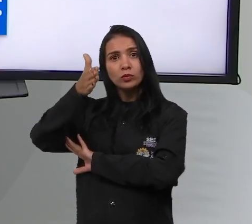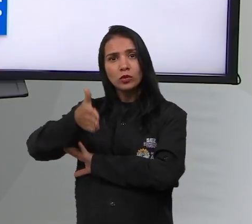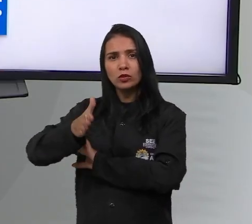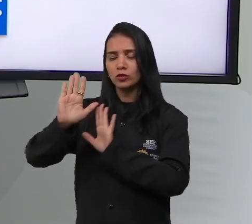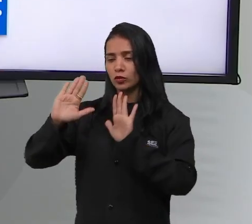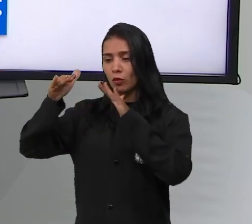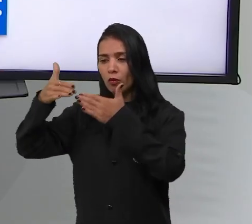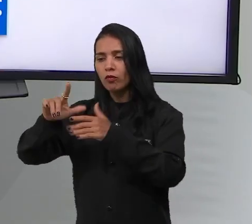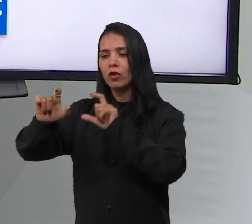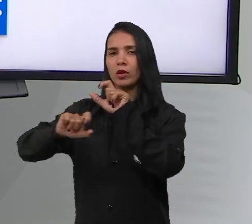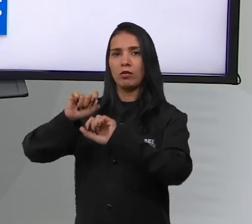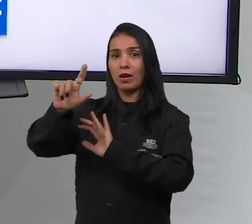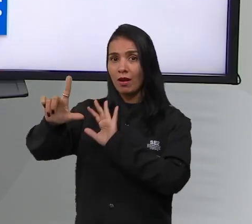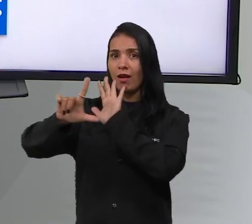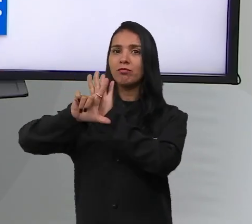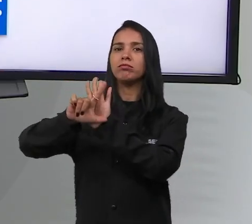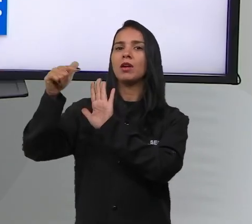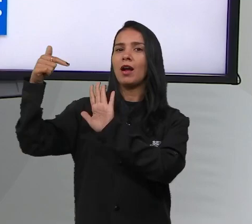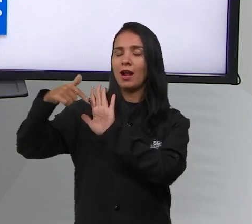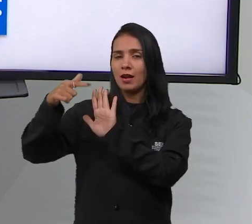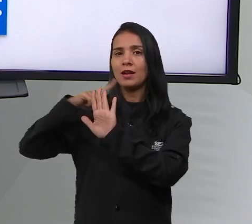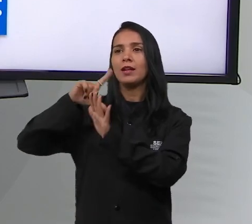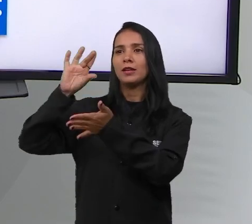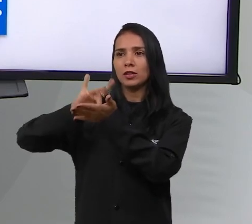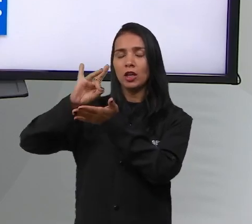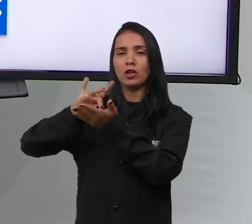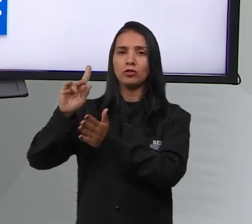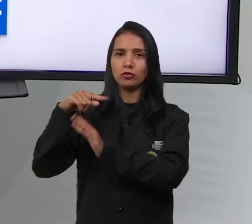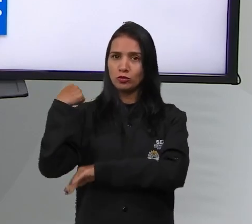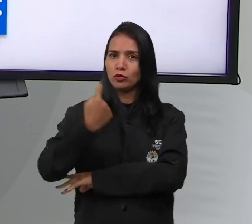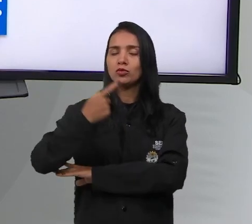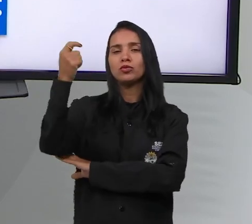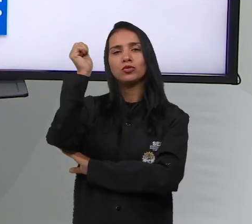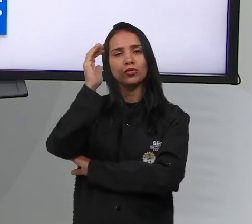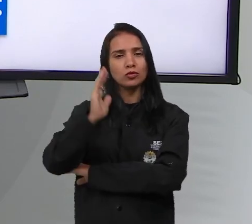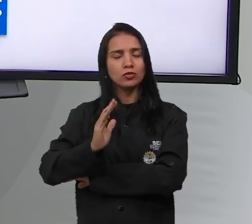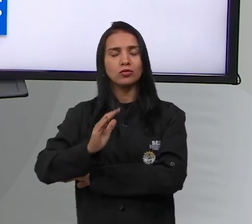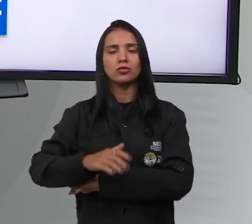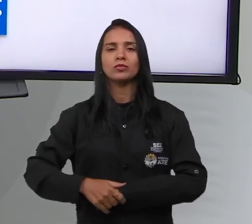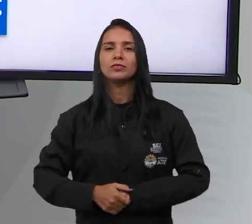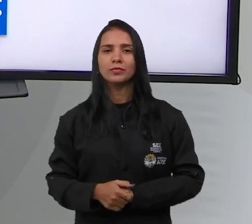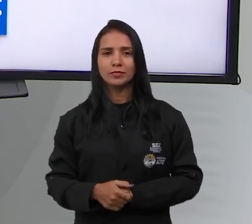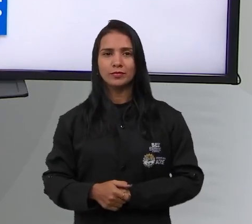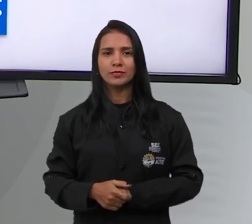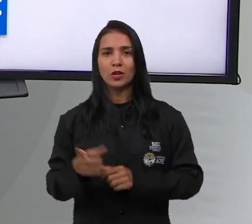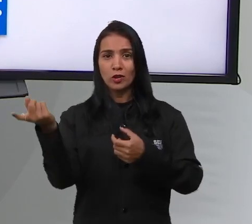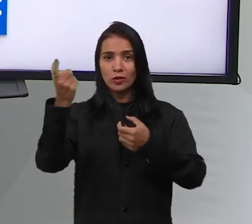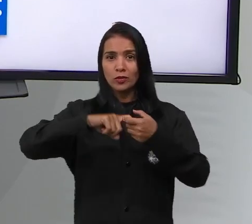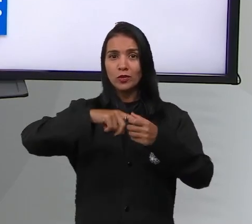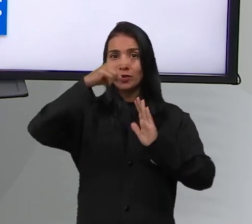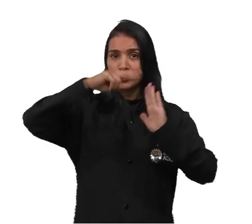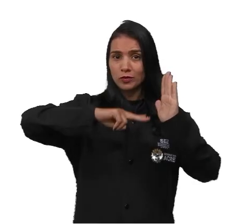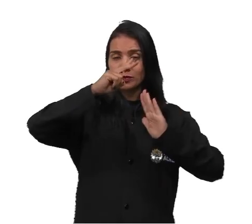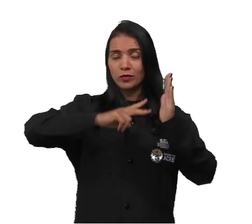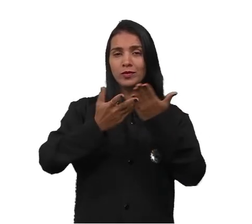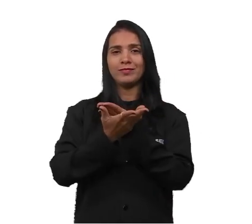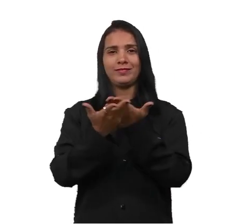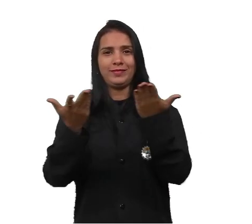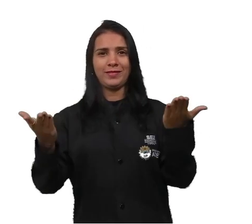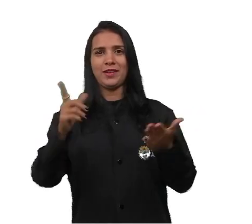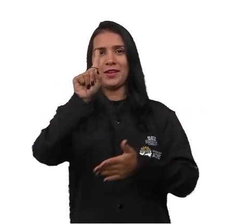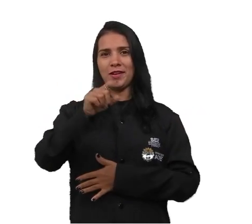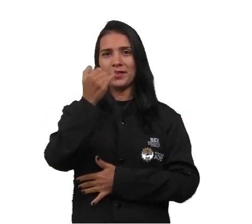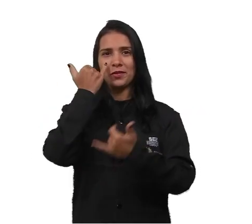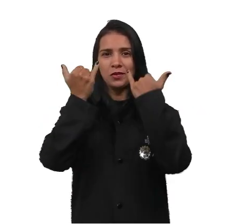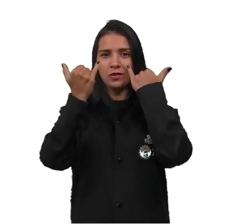pela legislação até então vigente no nosso país. Vamos retomar, eu vou fazer a leitura para você das